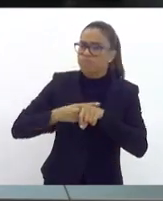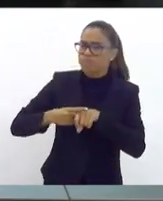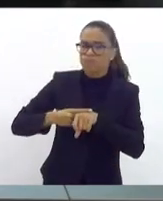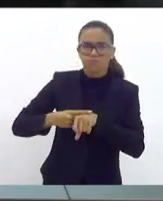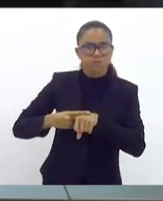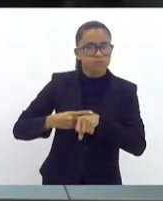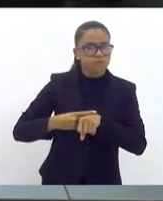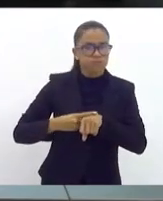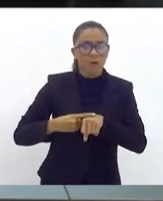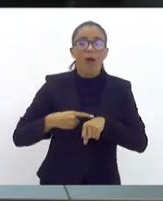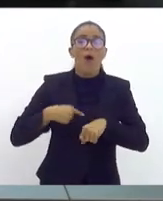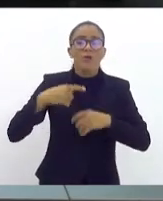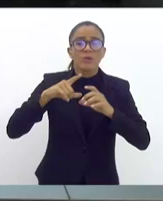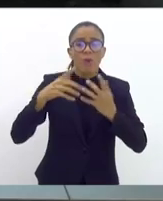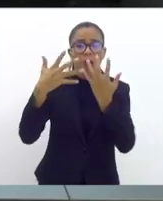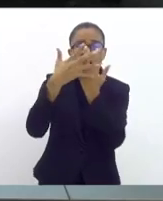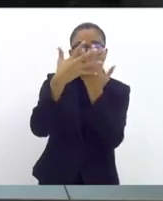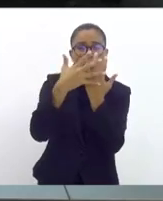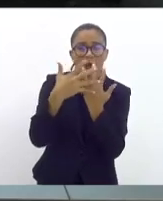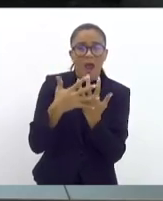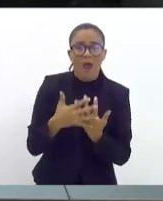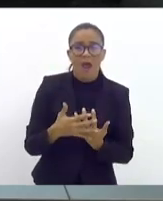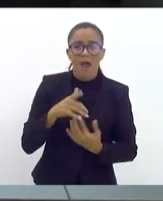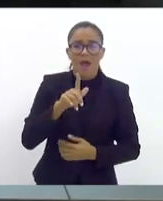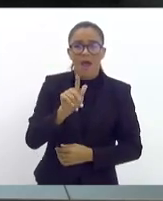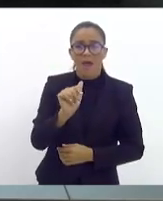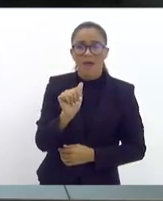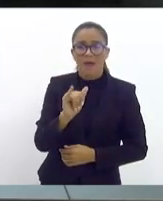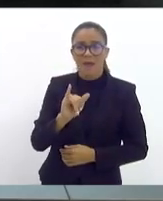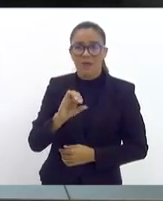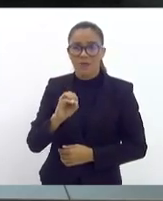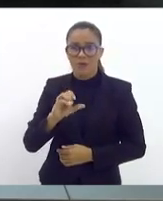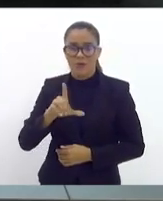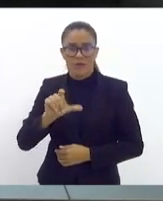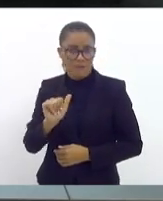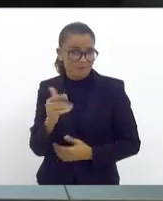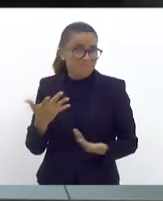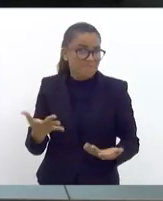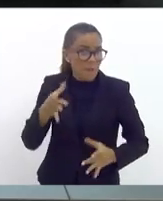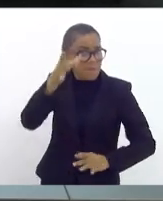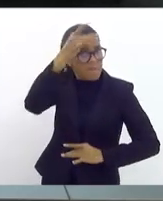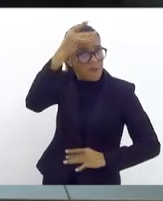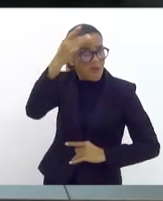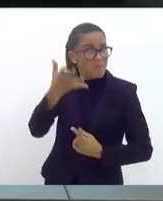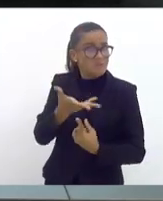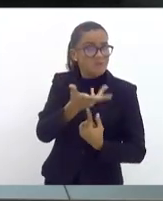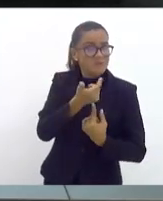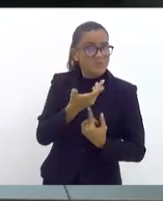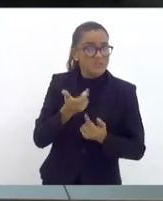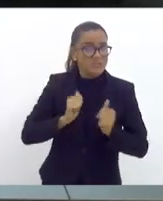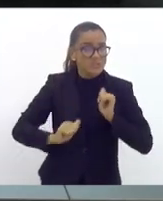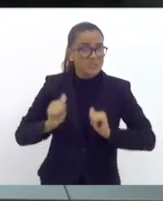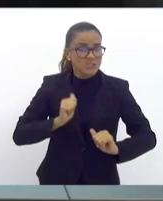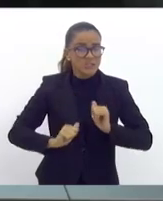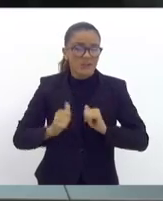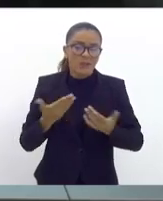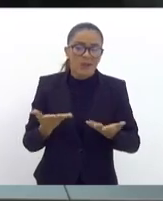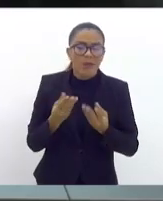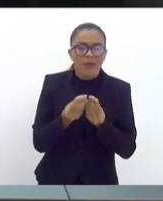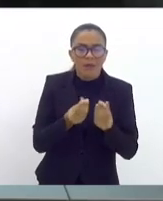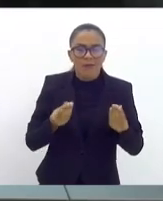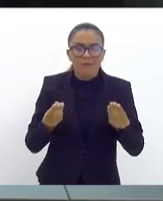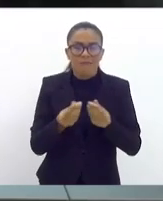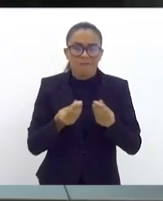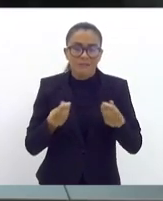de uma gaiola era uma performance artística então é frágil esta